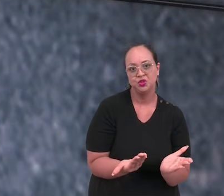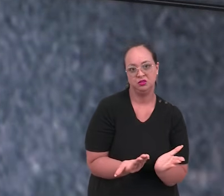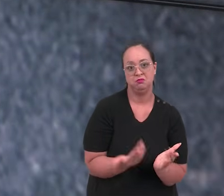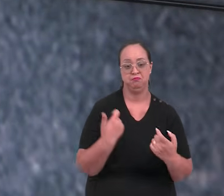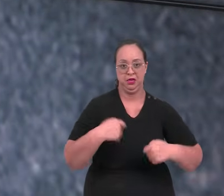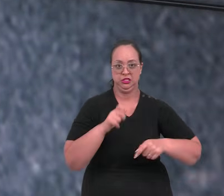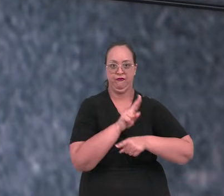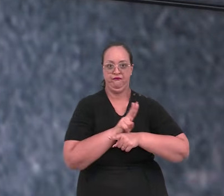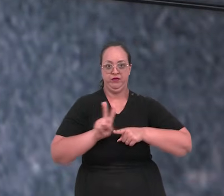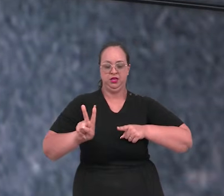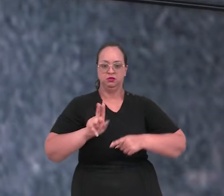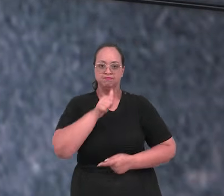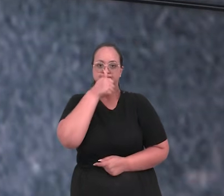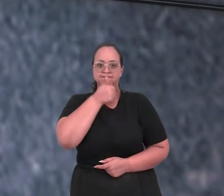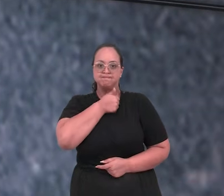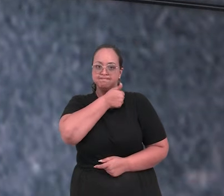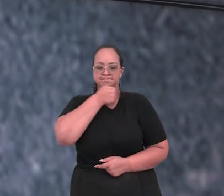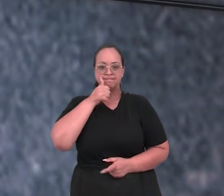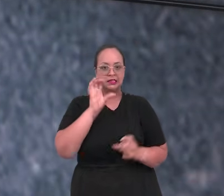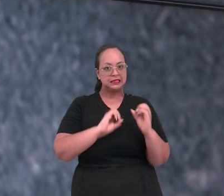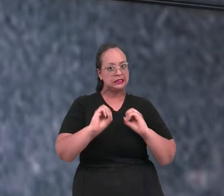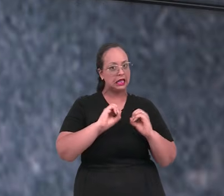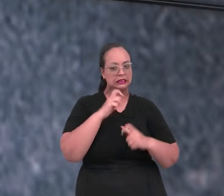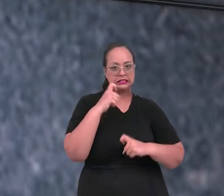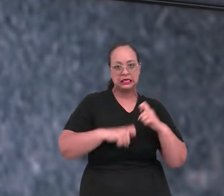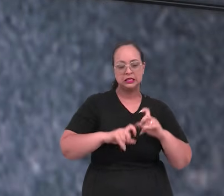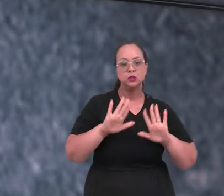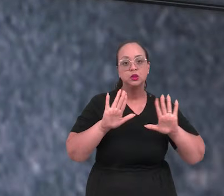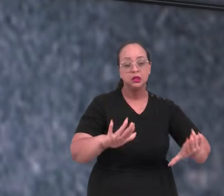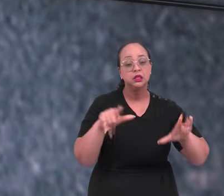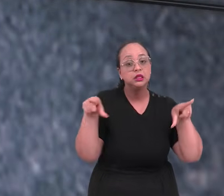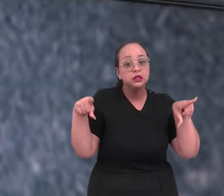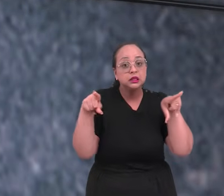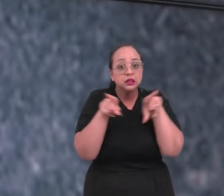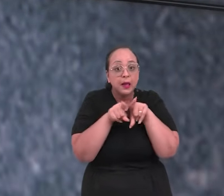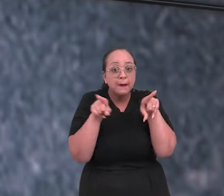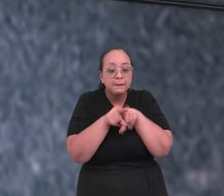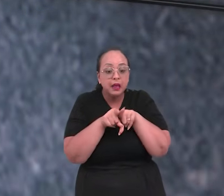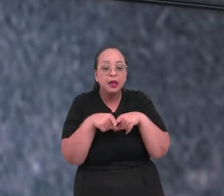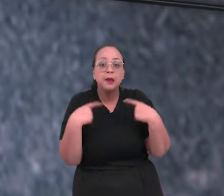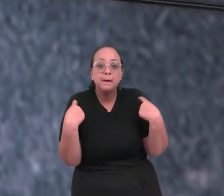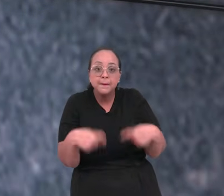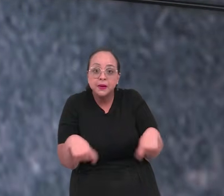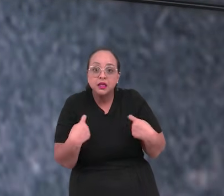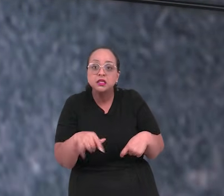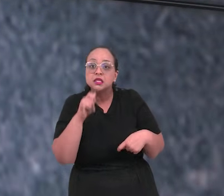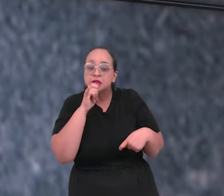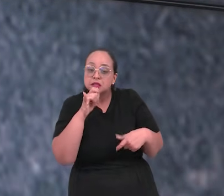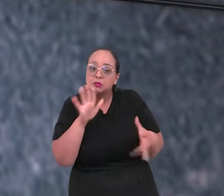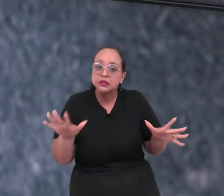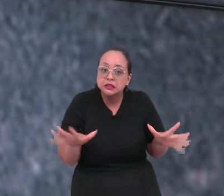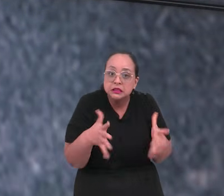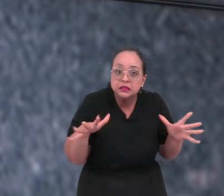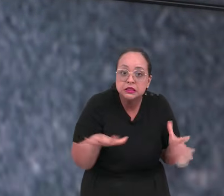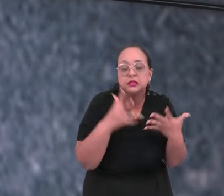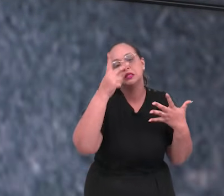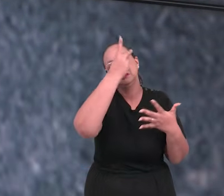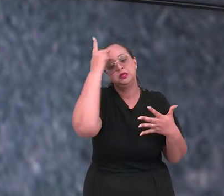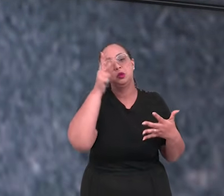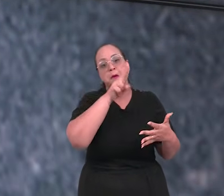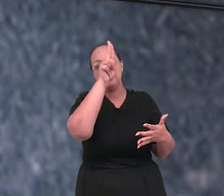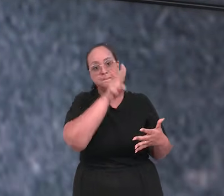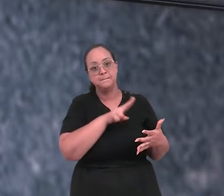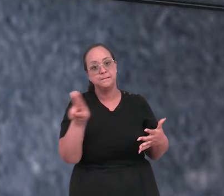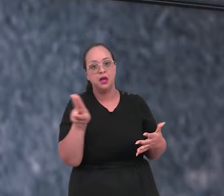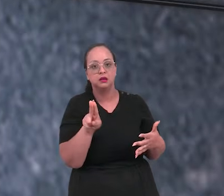defender teologicamente isso, a igreja vai investir na formação dos seus sacerdotes. A igreja percebeu que